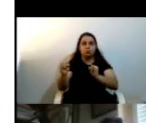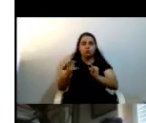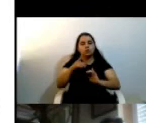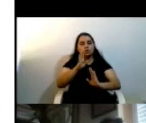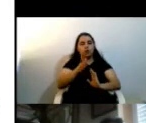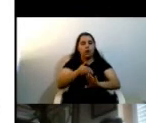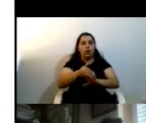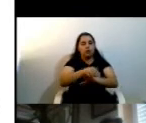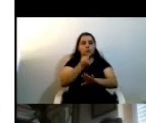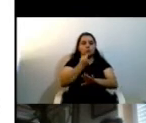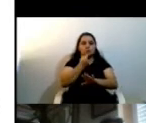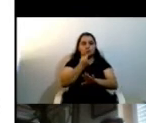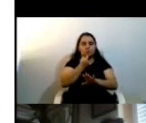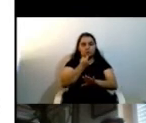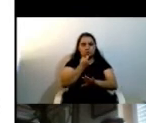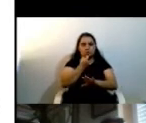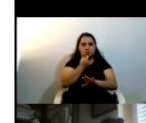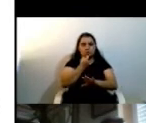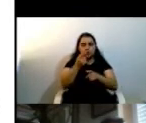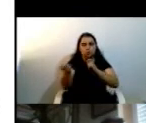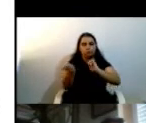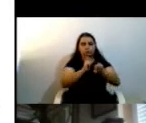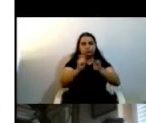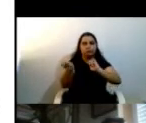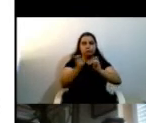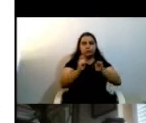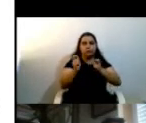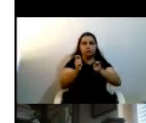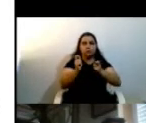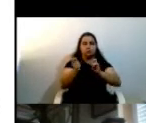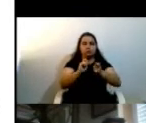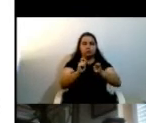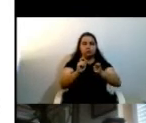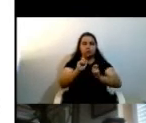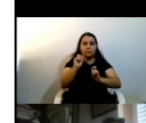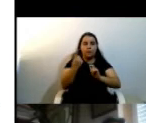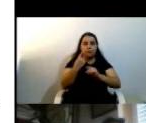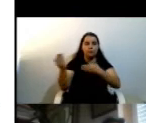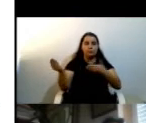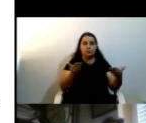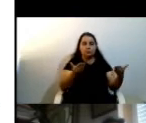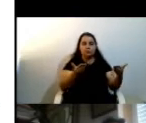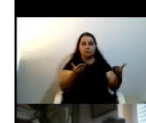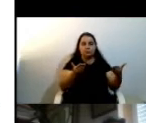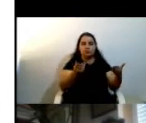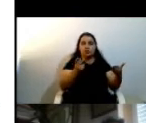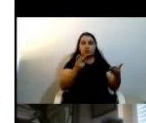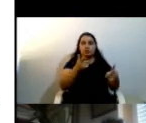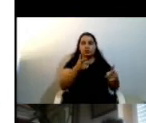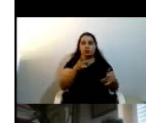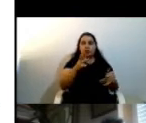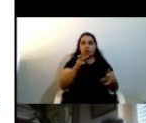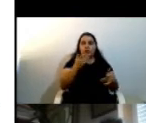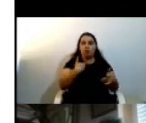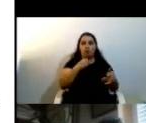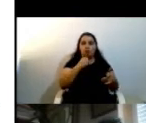surgiu no âmbito da primeira apresentação do Adolf e dos comentários